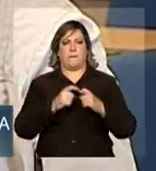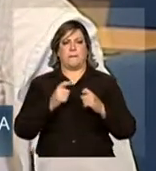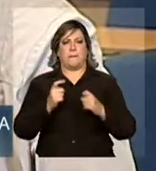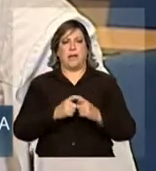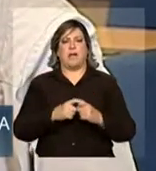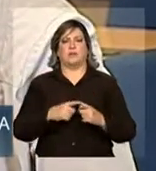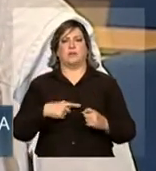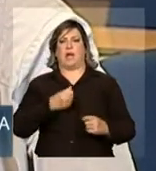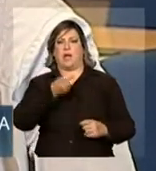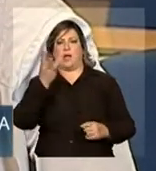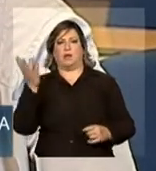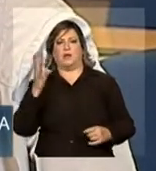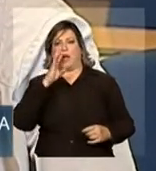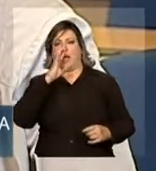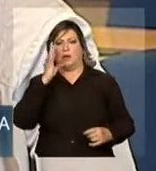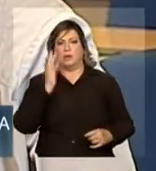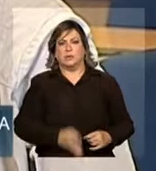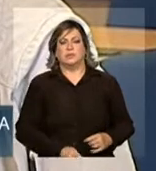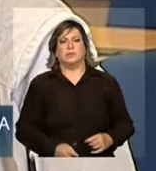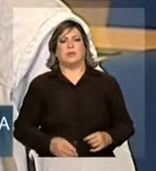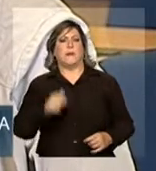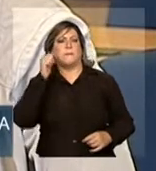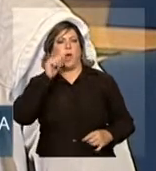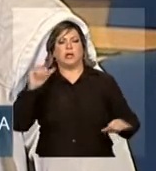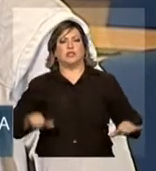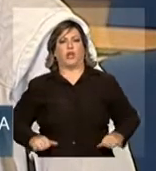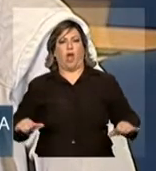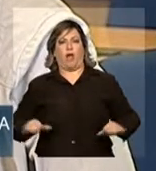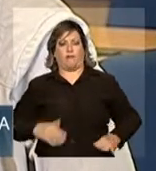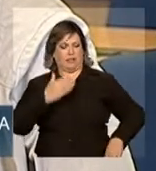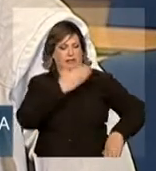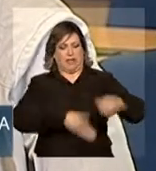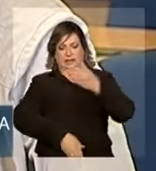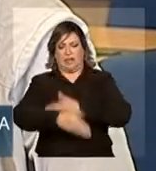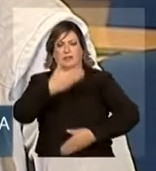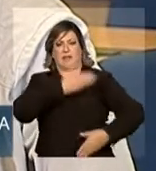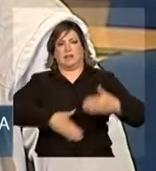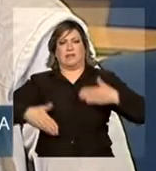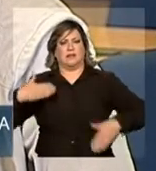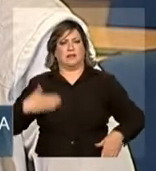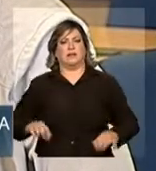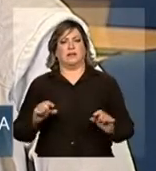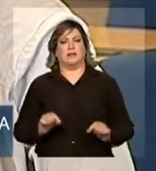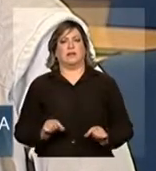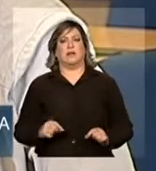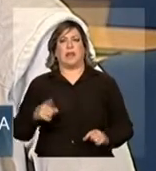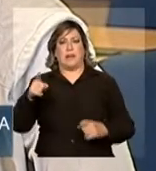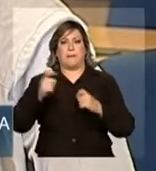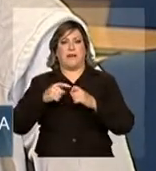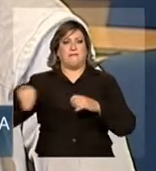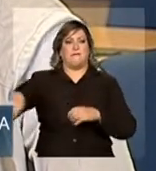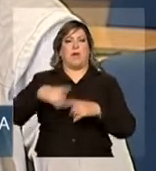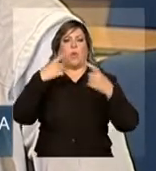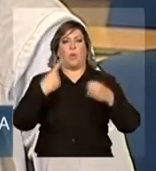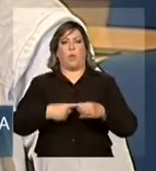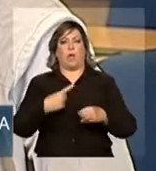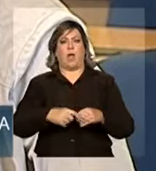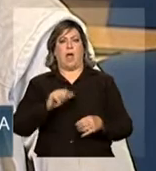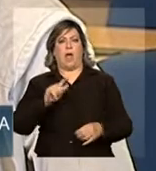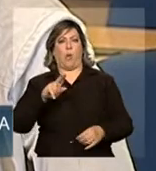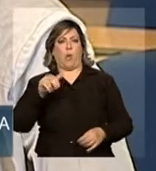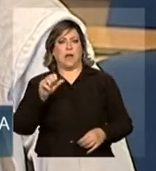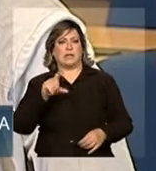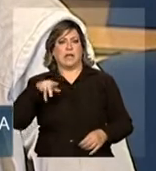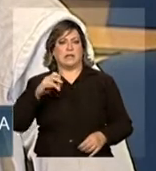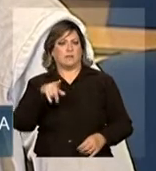de mutilar mulheres no Amazonas selecionado pelo Mais Médicos aqui para ir para Águas Lindas eu queria saber se o ministério tem